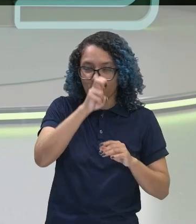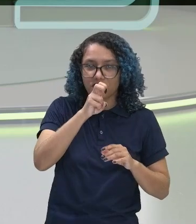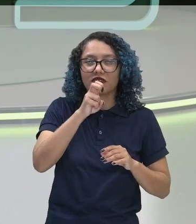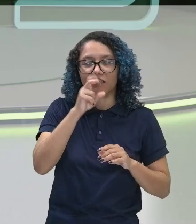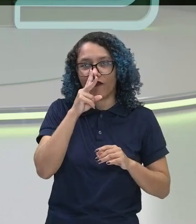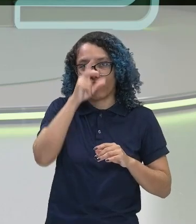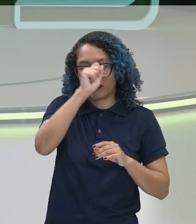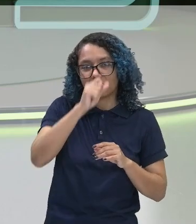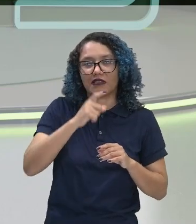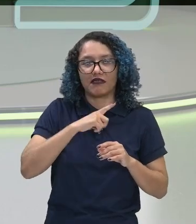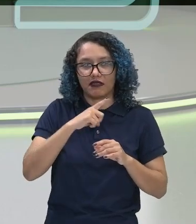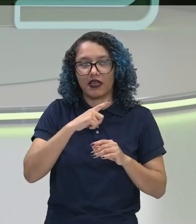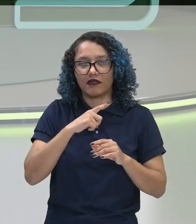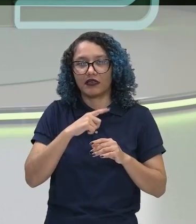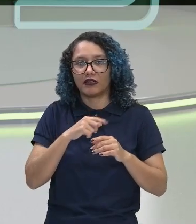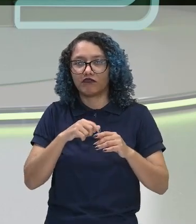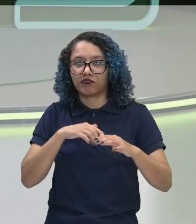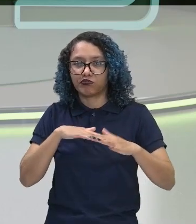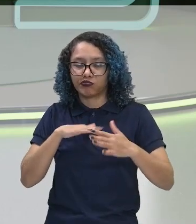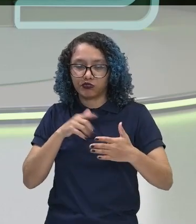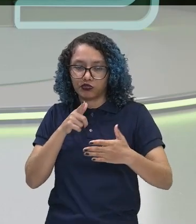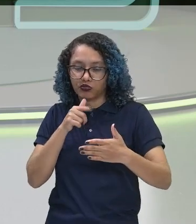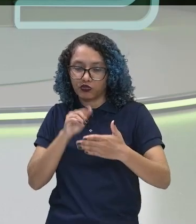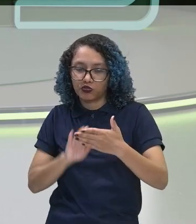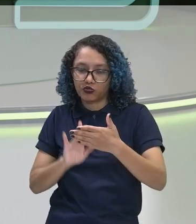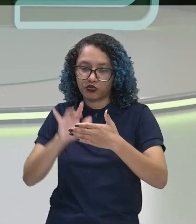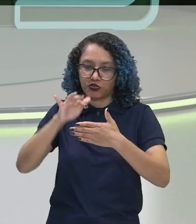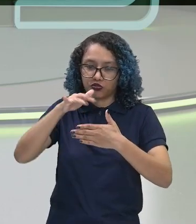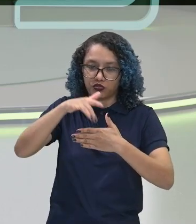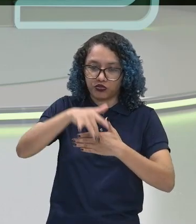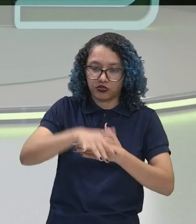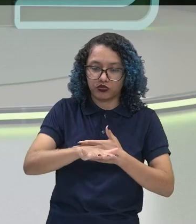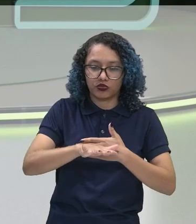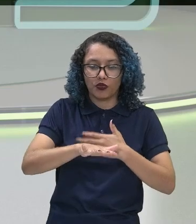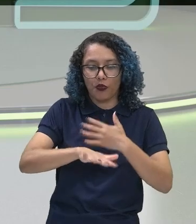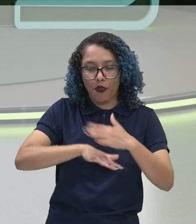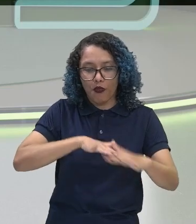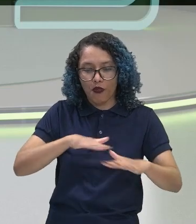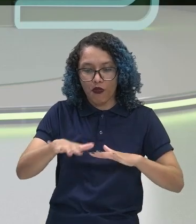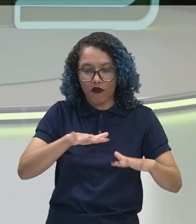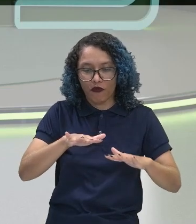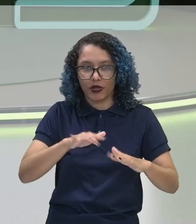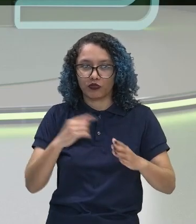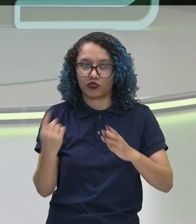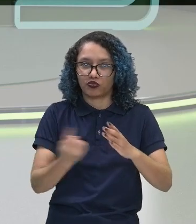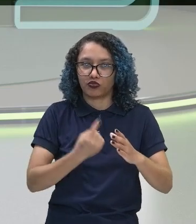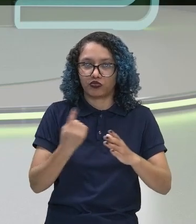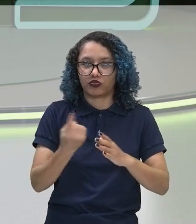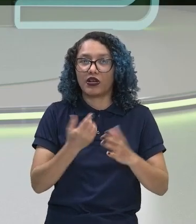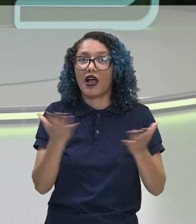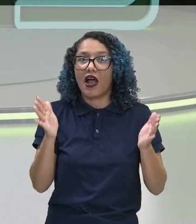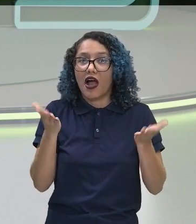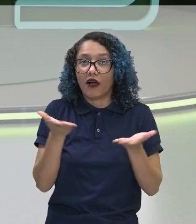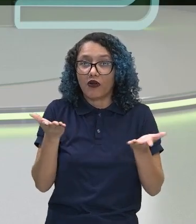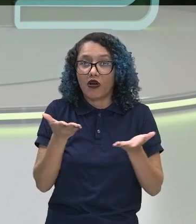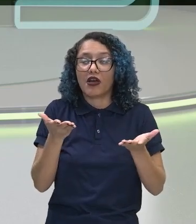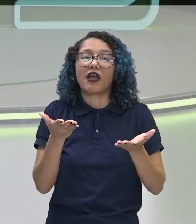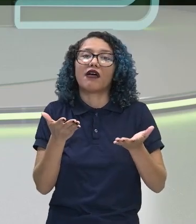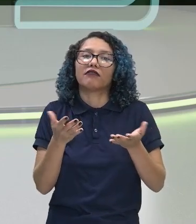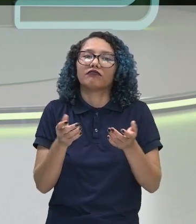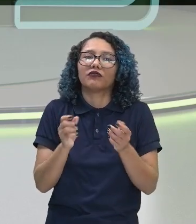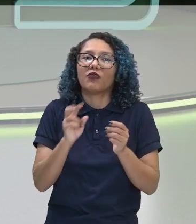A partir do momento que ela se movimenta, essa transformação de energia passou a ser uma energia cinética. E aí é